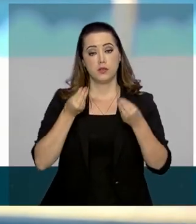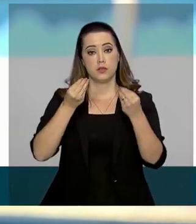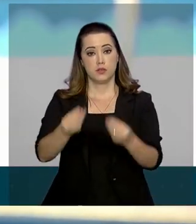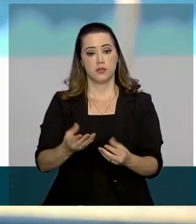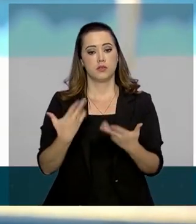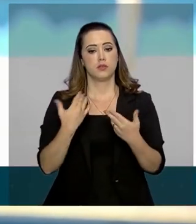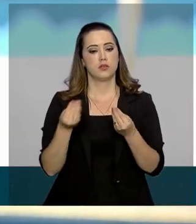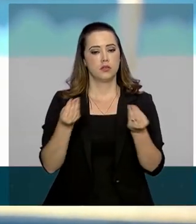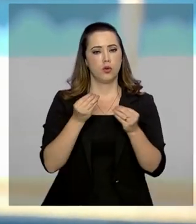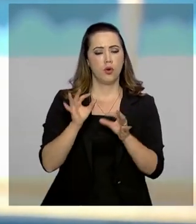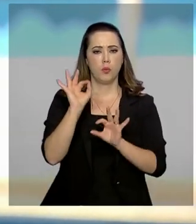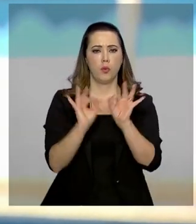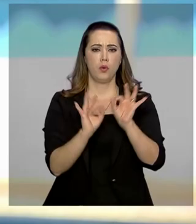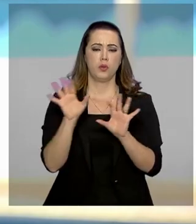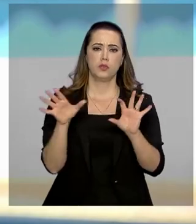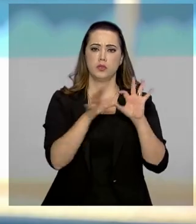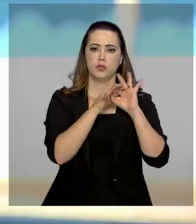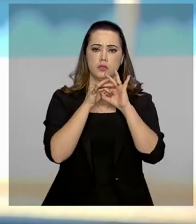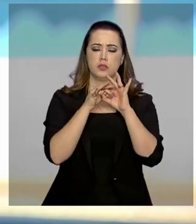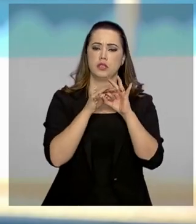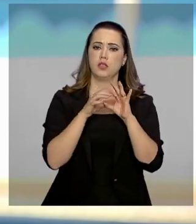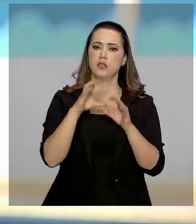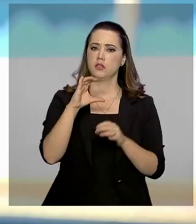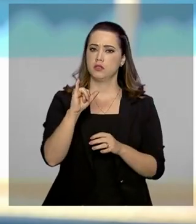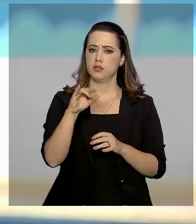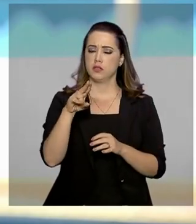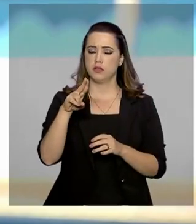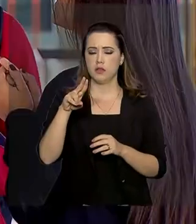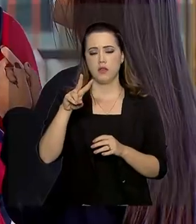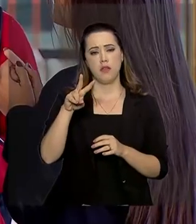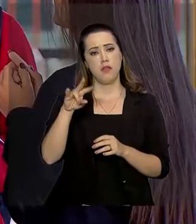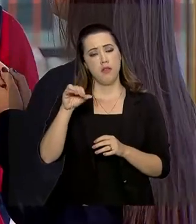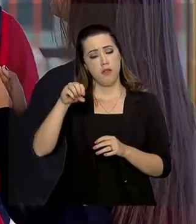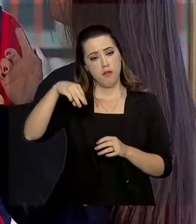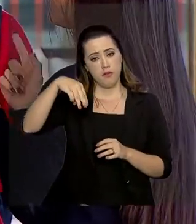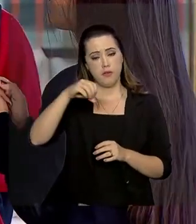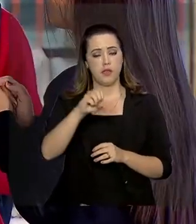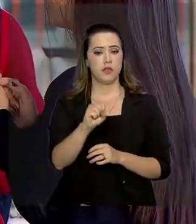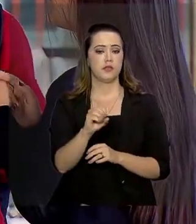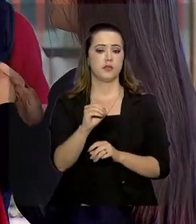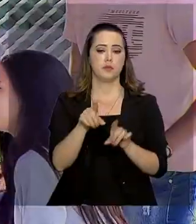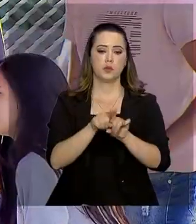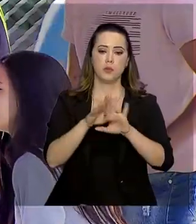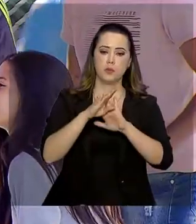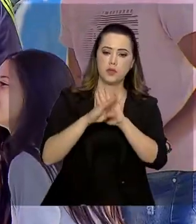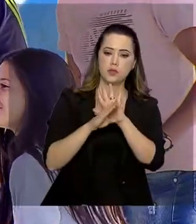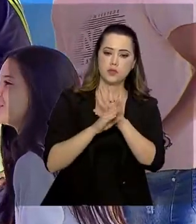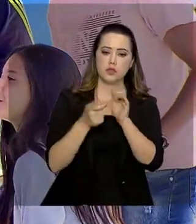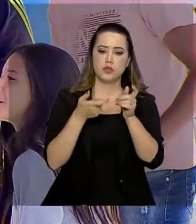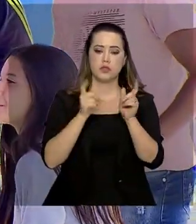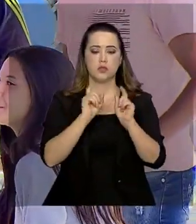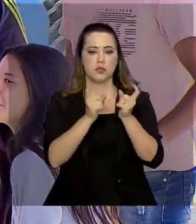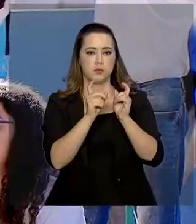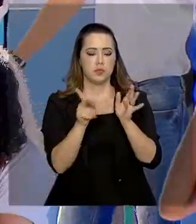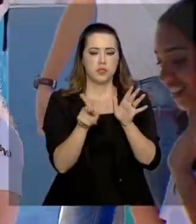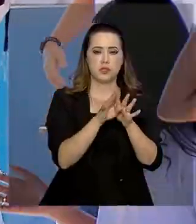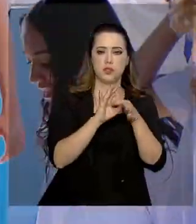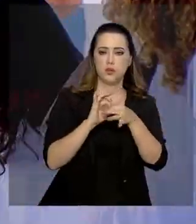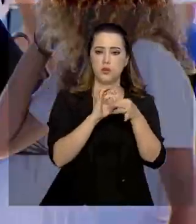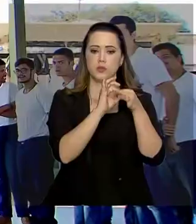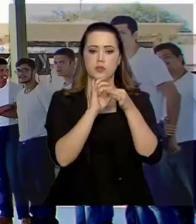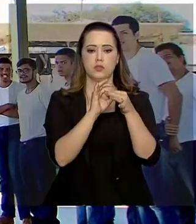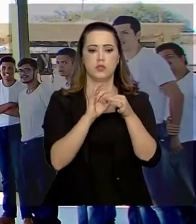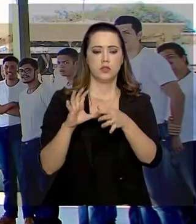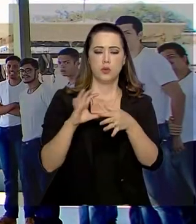civismo, fazemos algumas palestras para eles. A escola participa do projeto de gestão compartilhada, uma